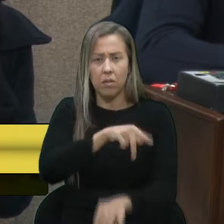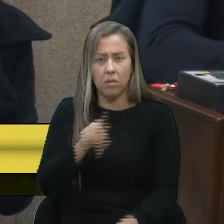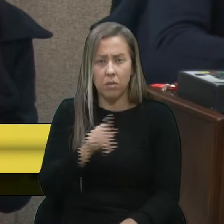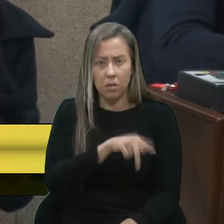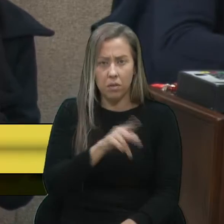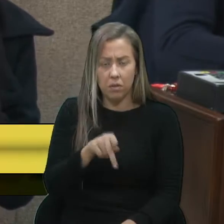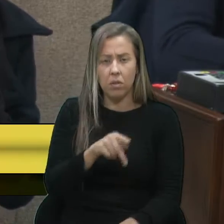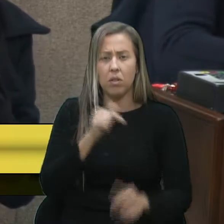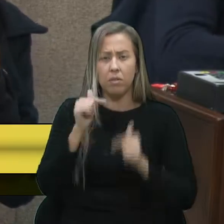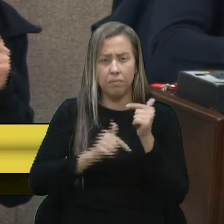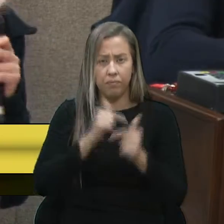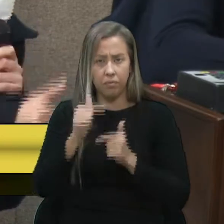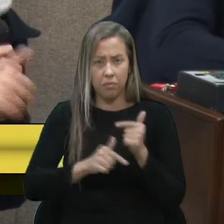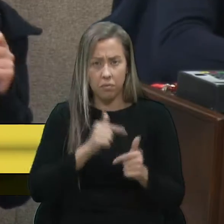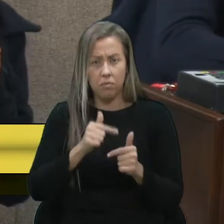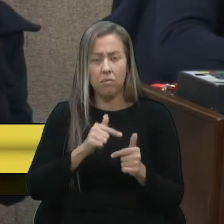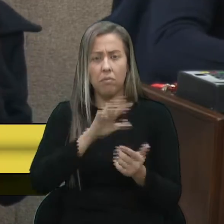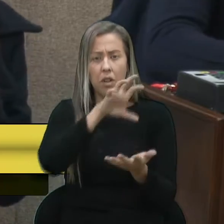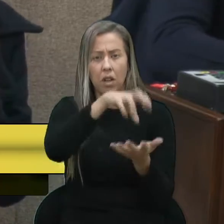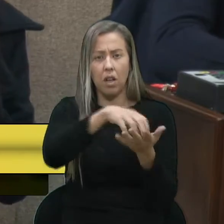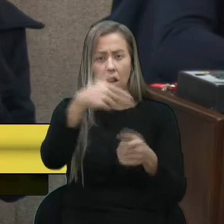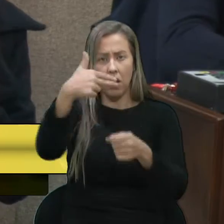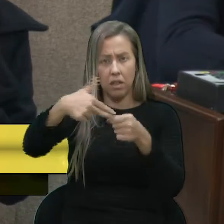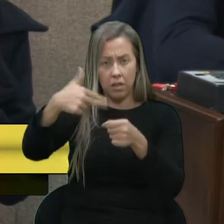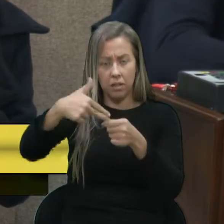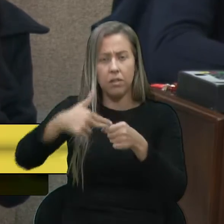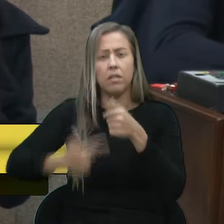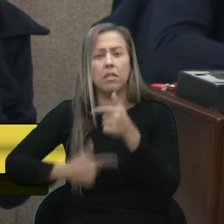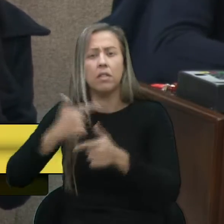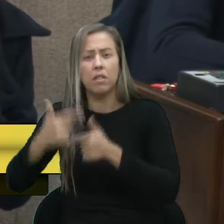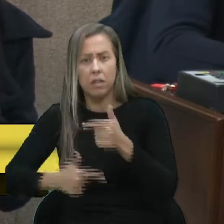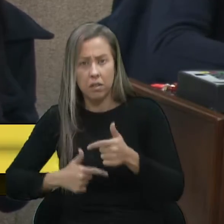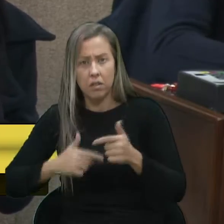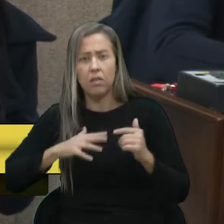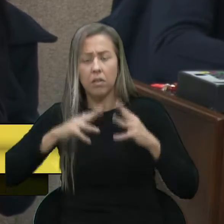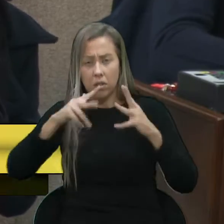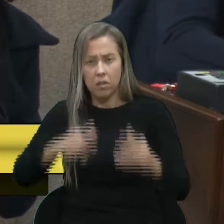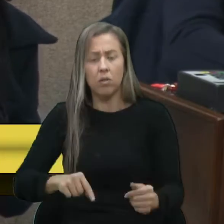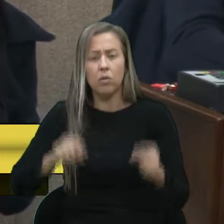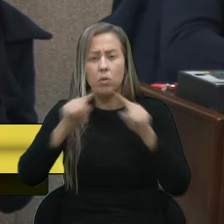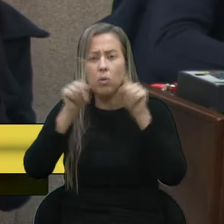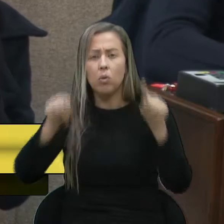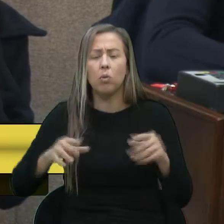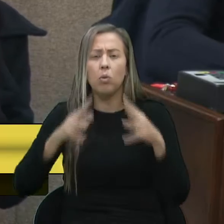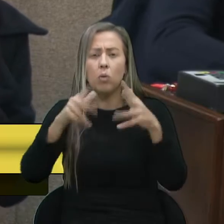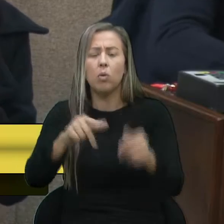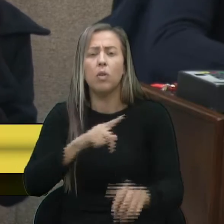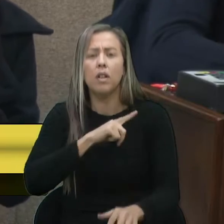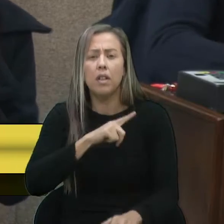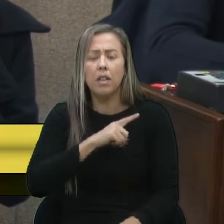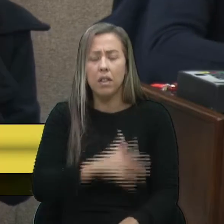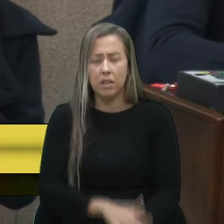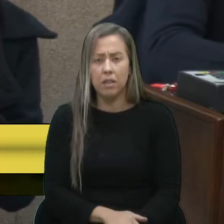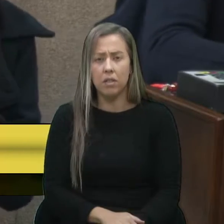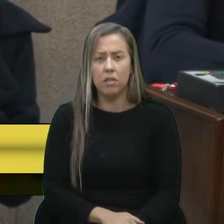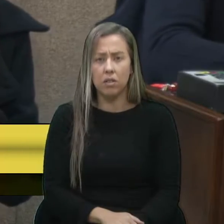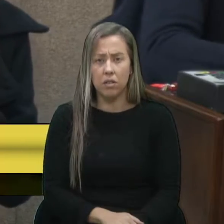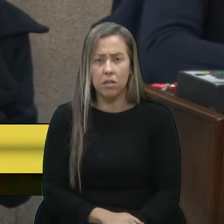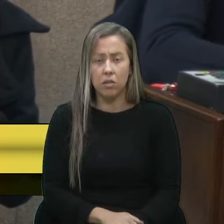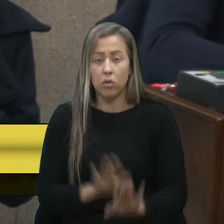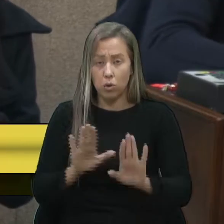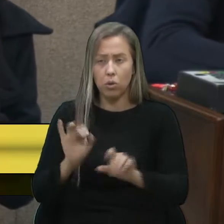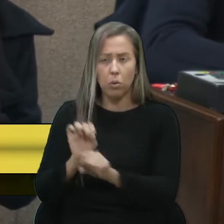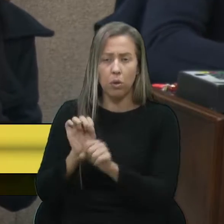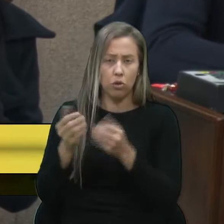professores, trabalhadores dos postos de gasolina, trabalhadores dos serviços mais precarizados que nós temos. Já lhe